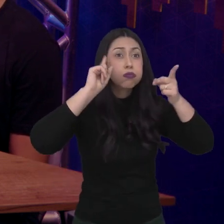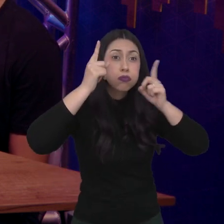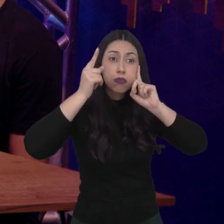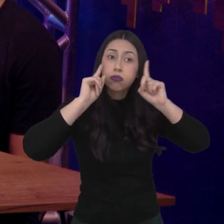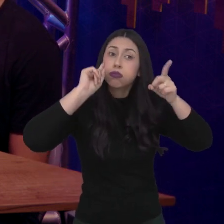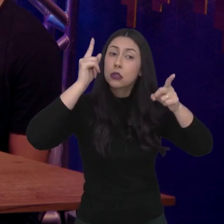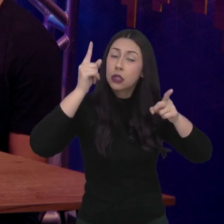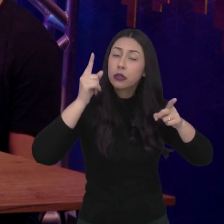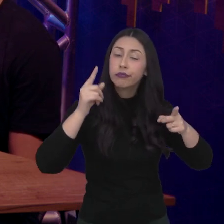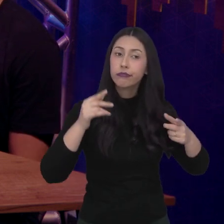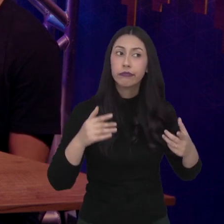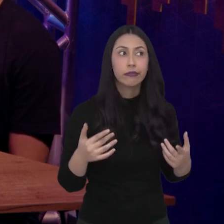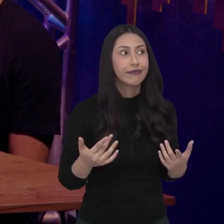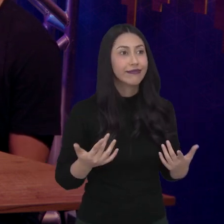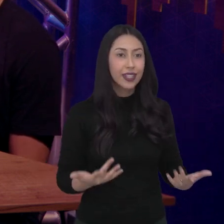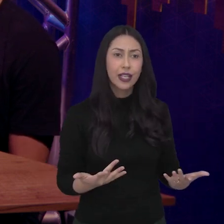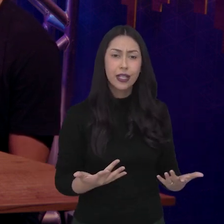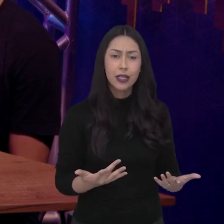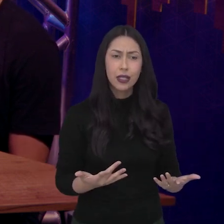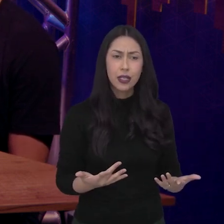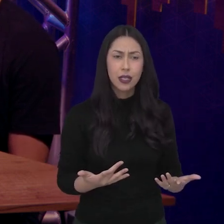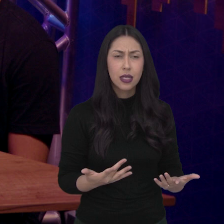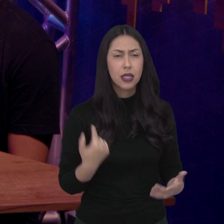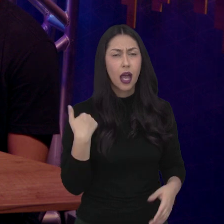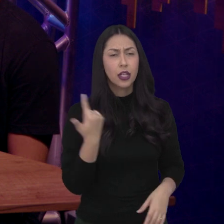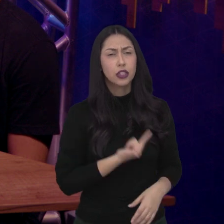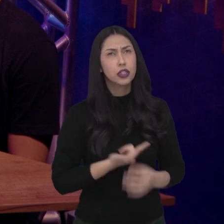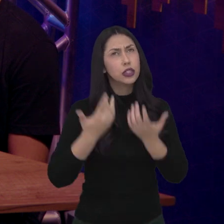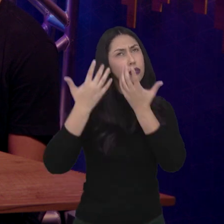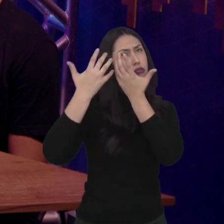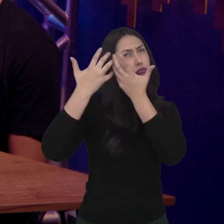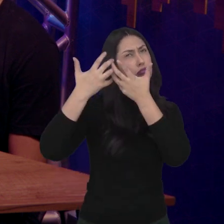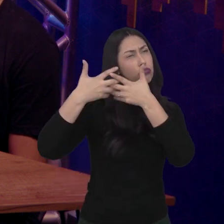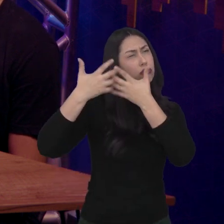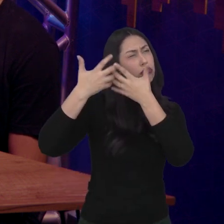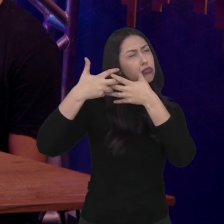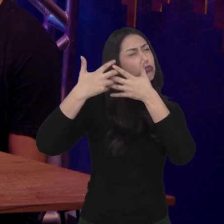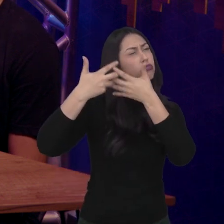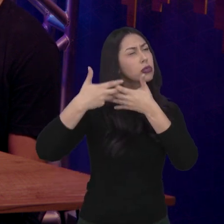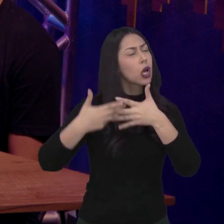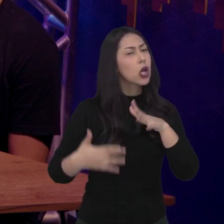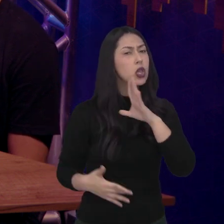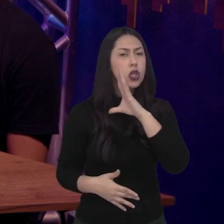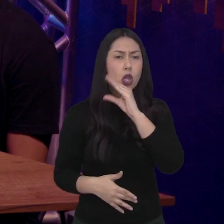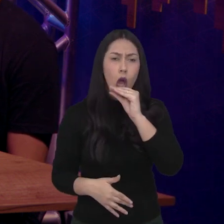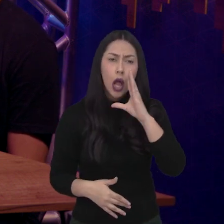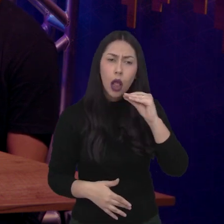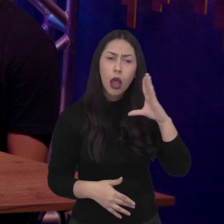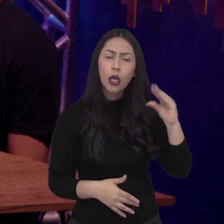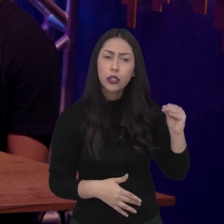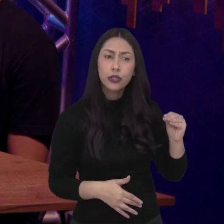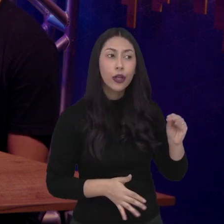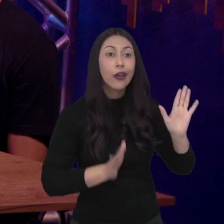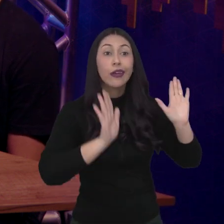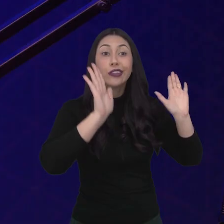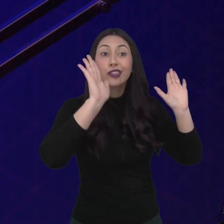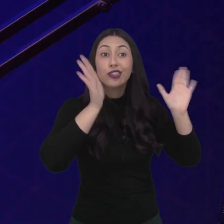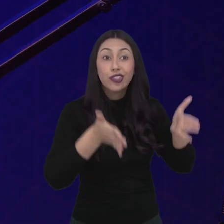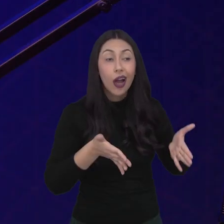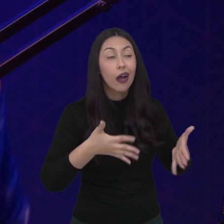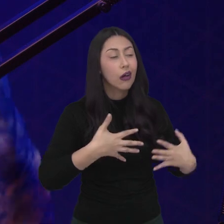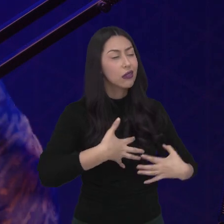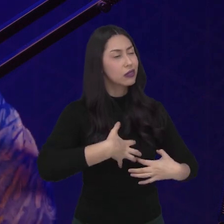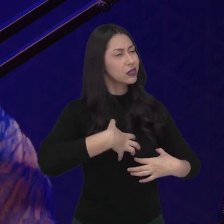percepção deles. Então, realmente, gente, quando a gente para pensar que os próprios adolescentes, eles já estão